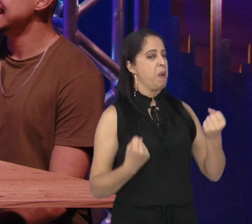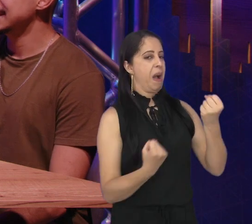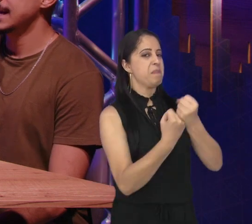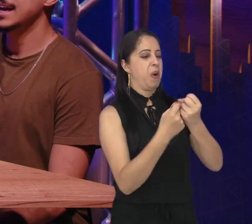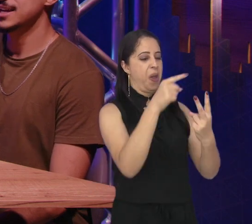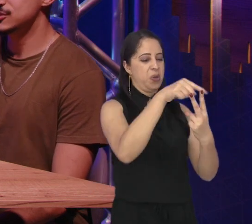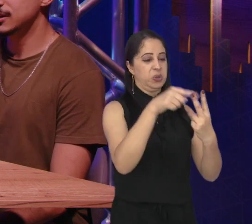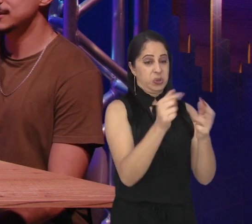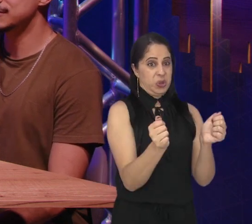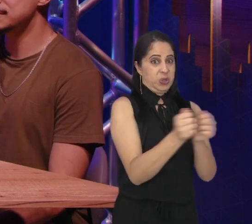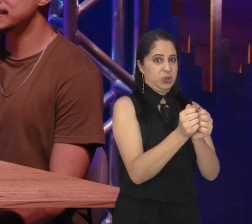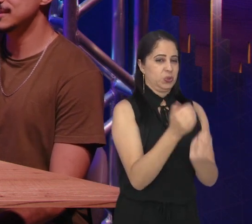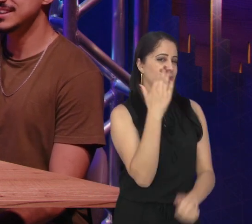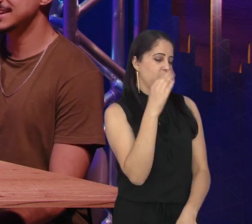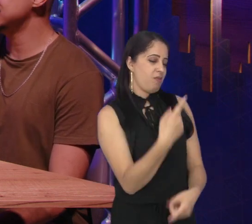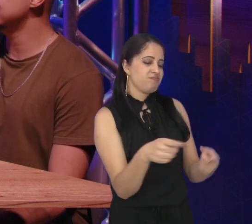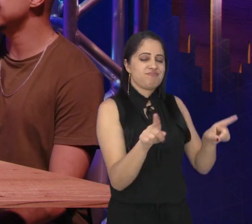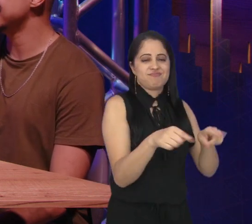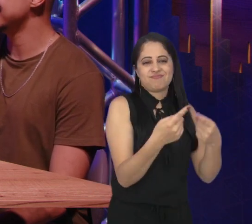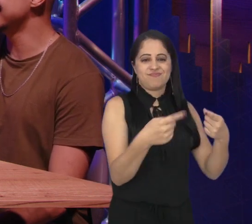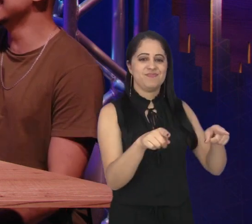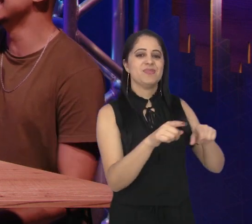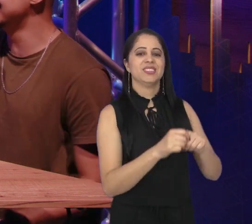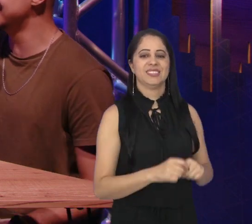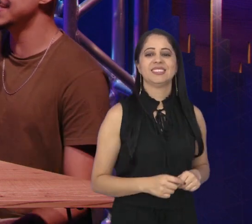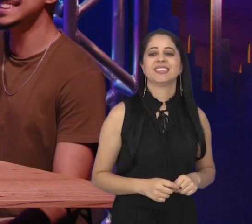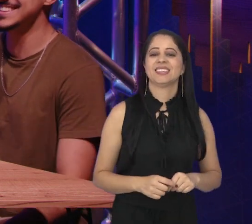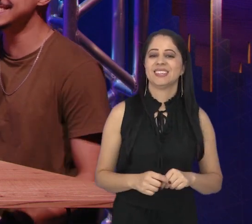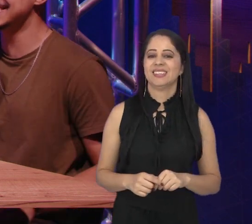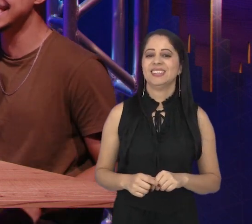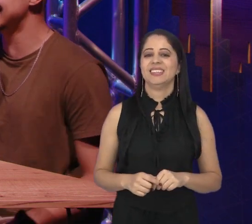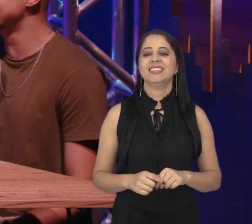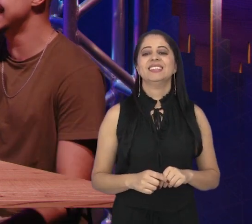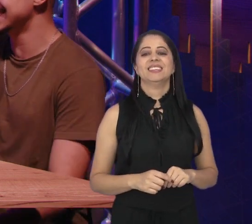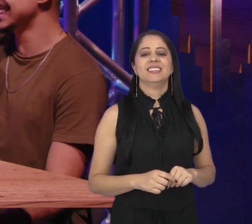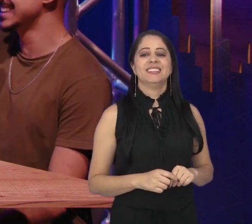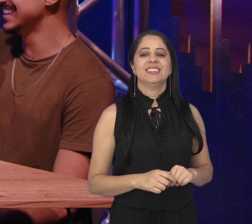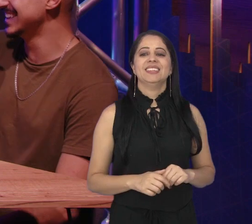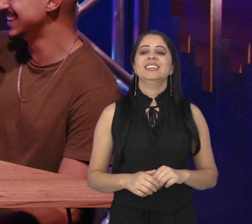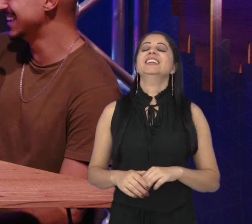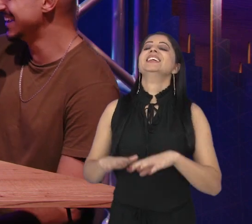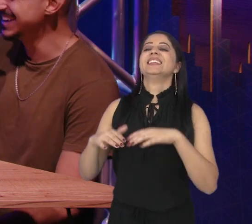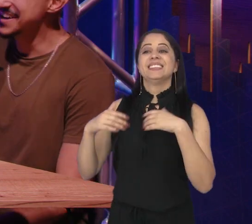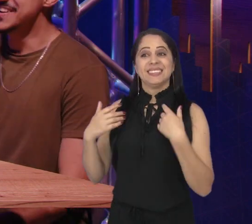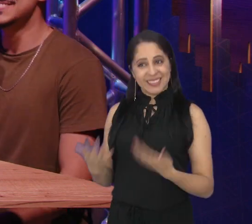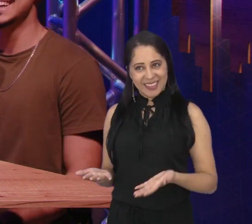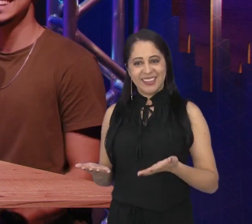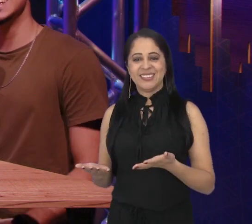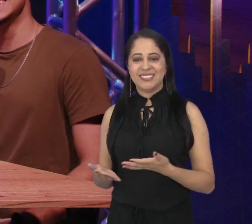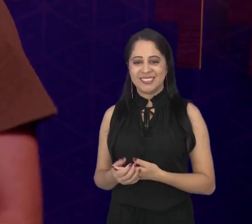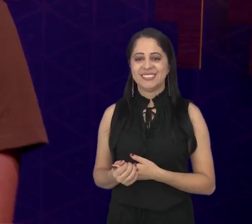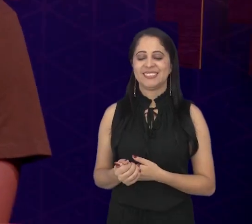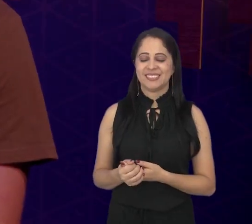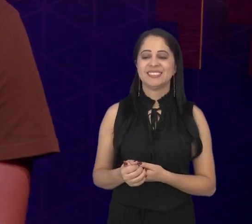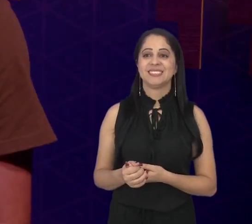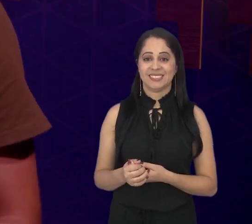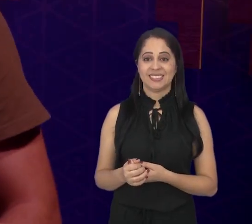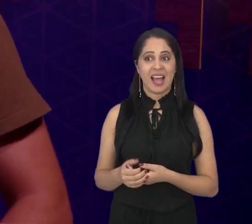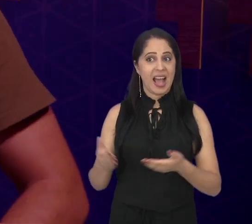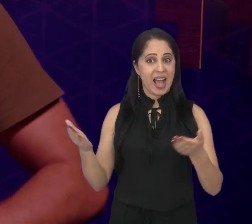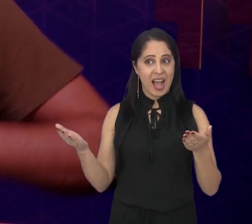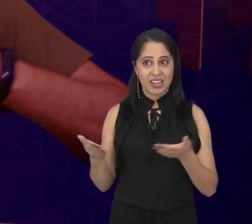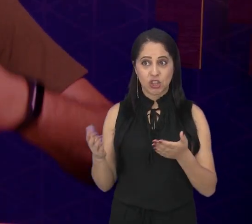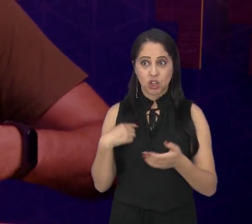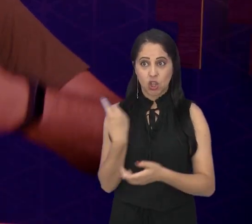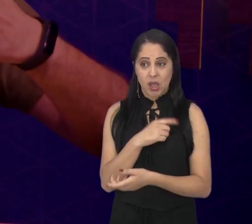apoiando essa dupla aí. É isso aí. Vai dar um funkão coreano. Eu tô acreditando coreano. Tô esperando isso. Mas é isso então, galera. E